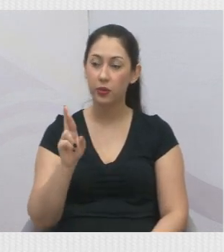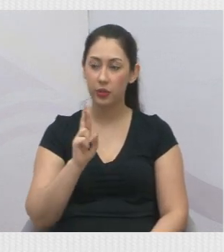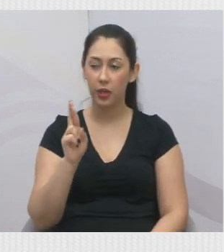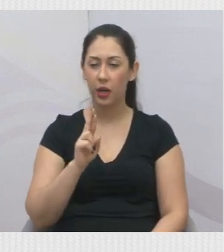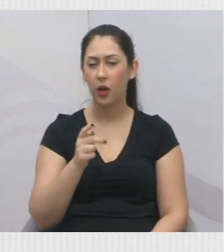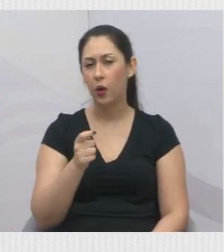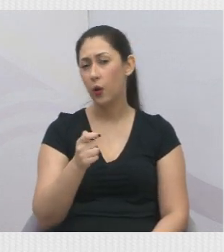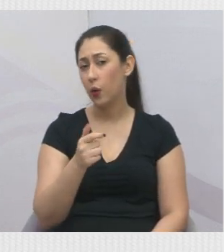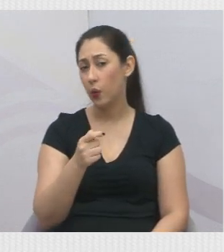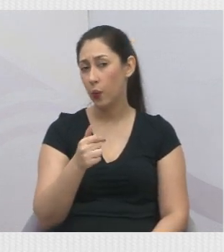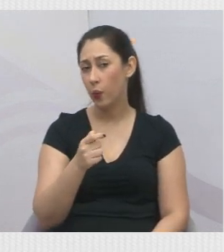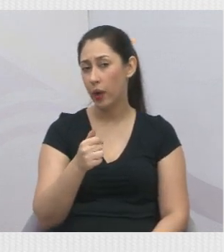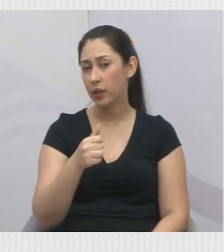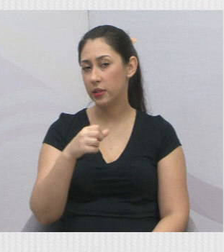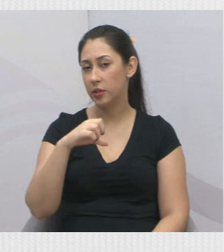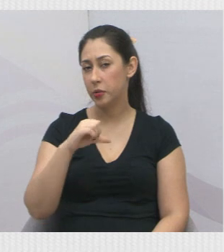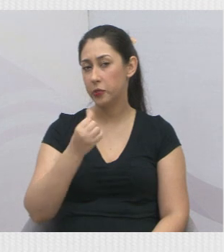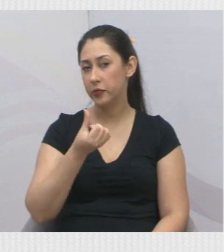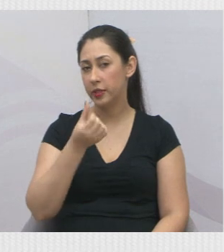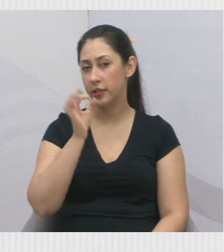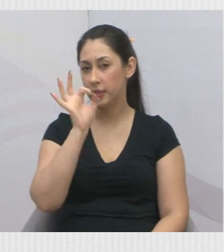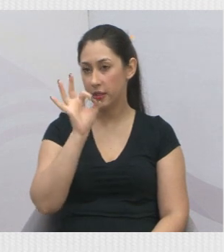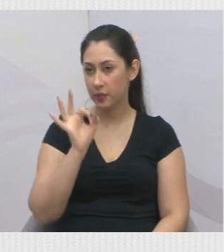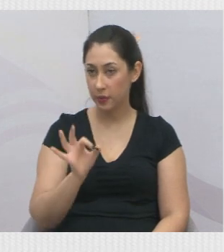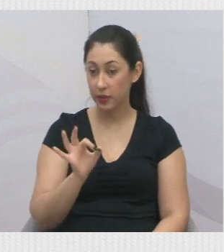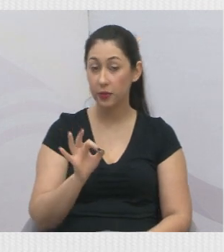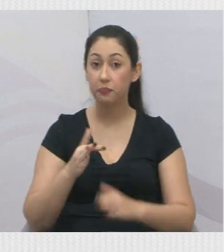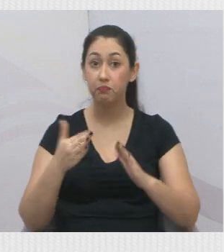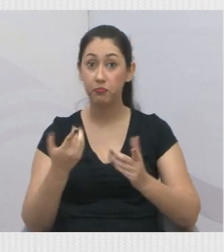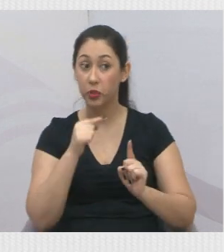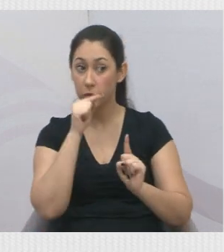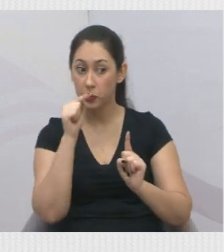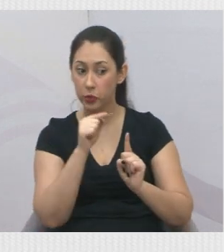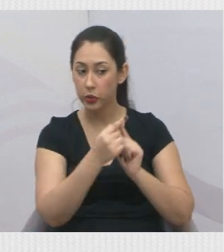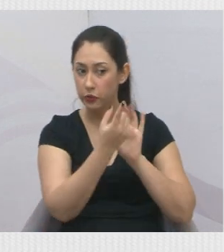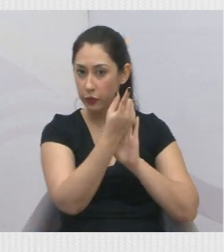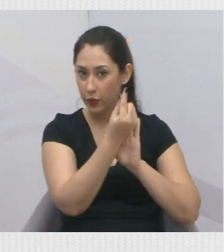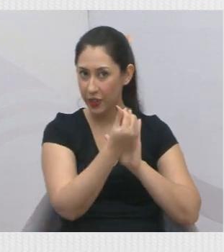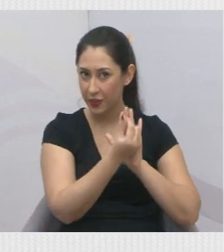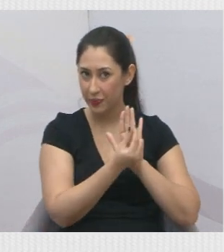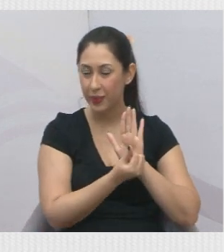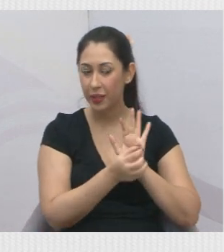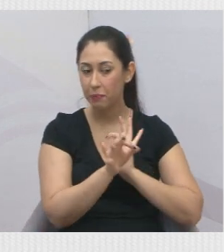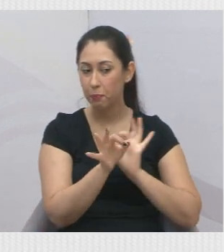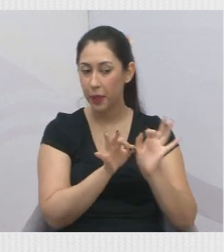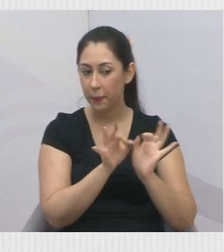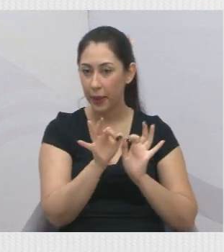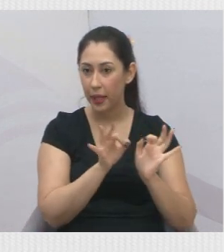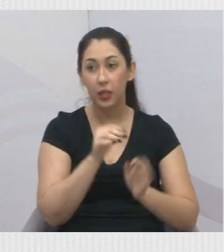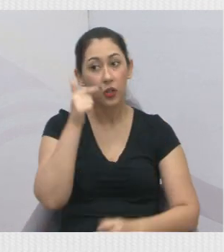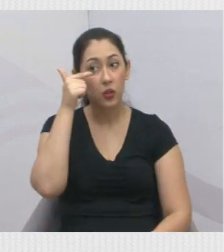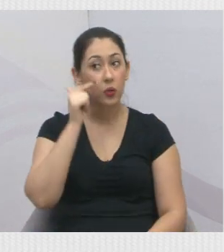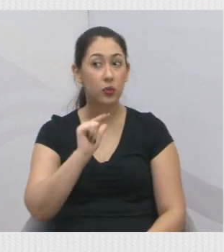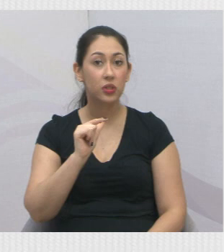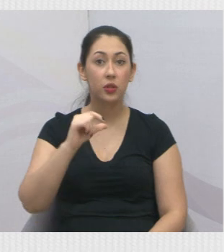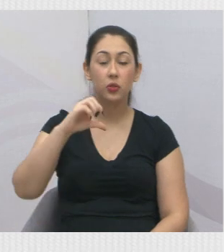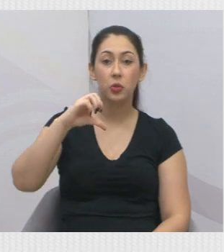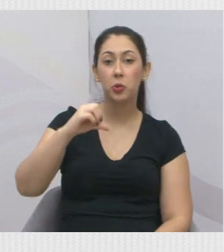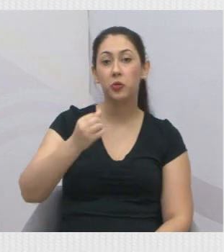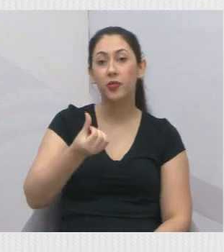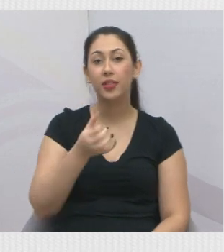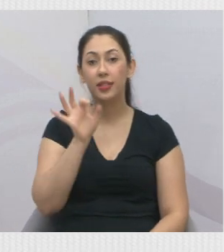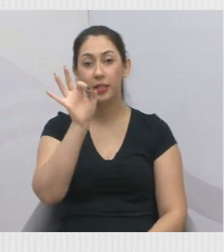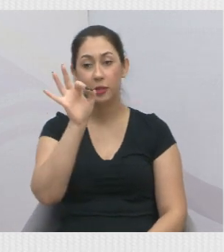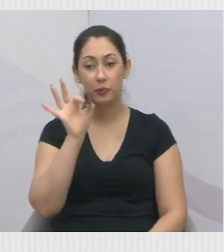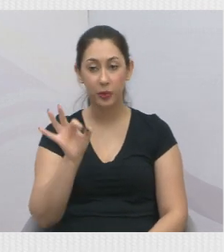R$ 324.918.000, praticamente atingiu 96%. Então, a meta orçada por essa casa realizou-se praticamente